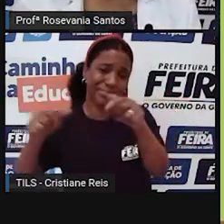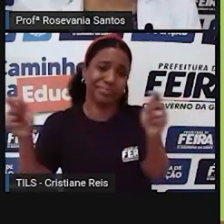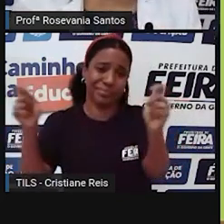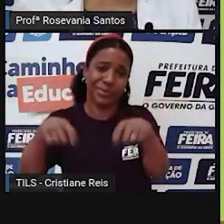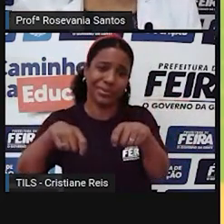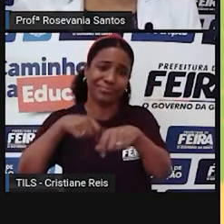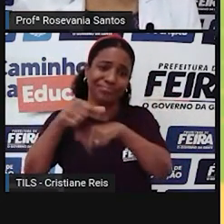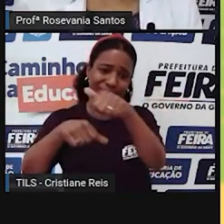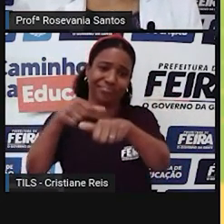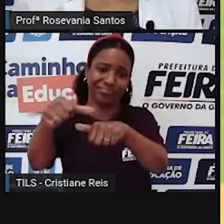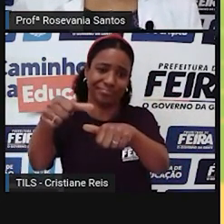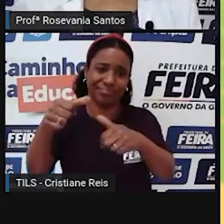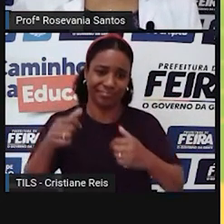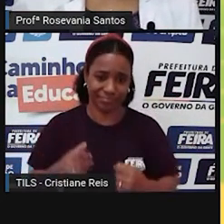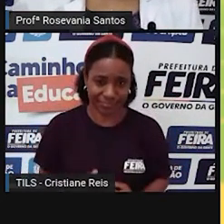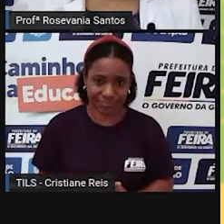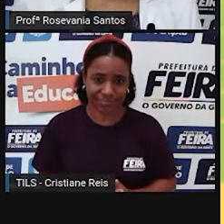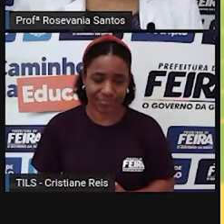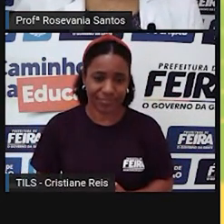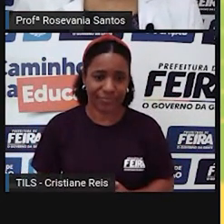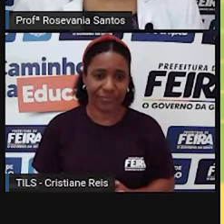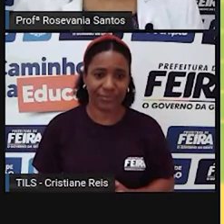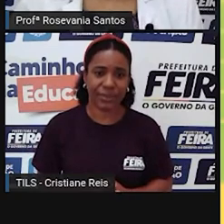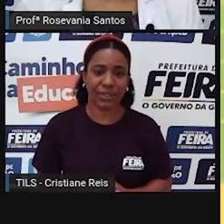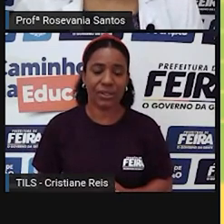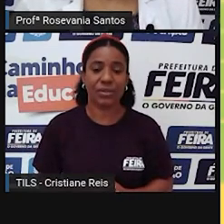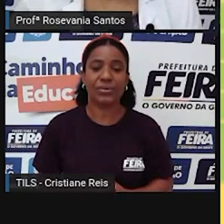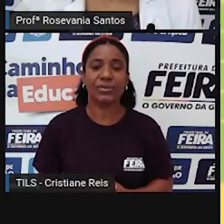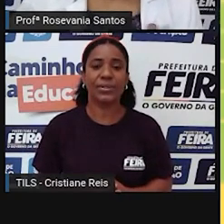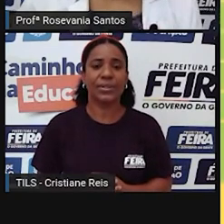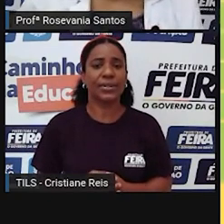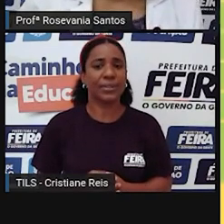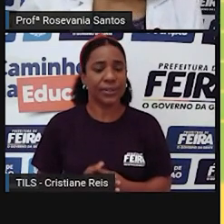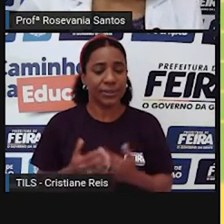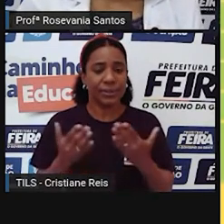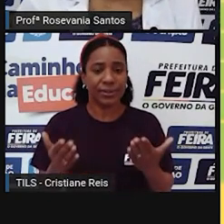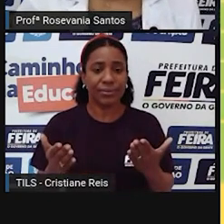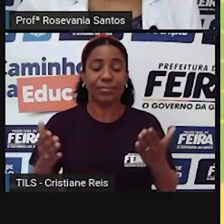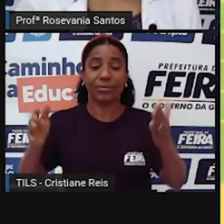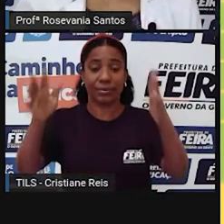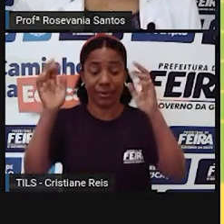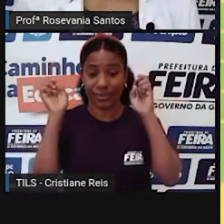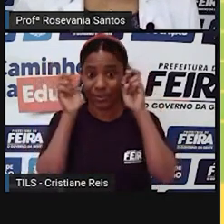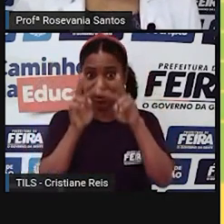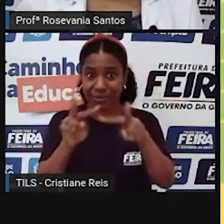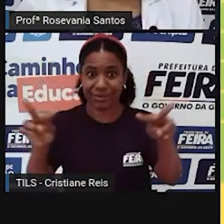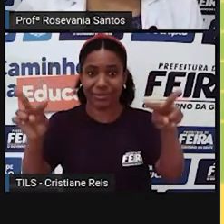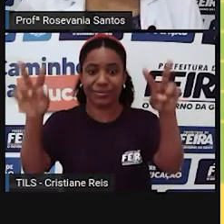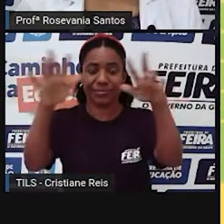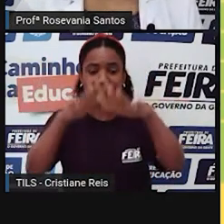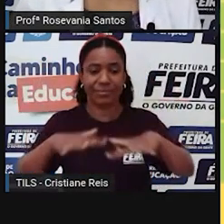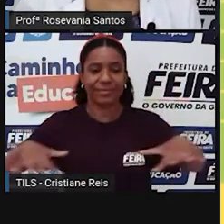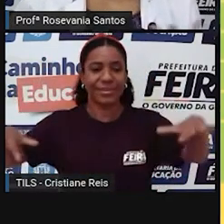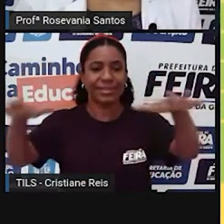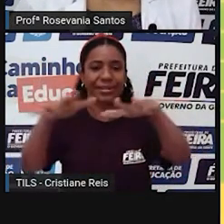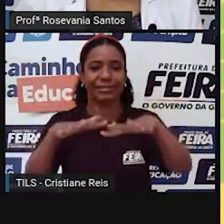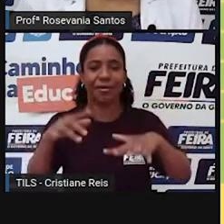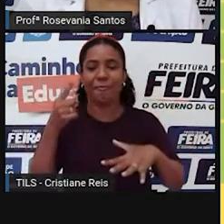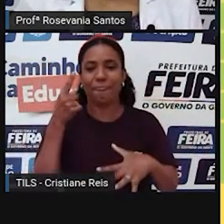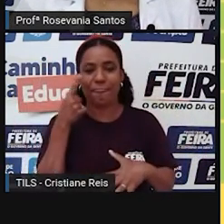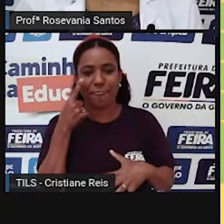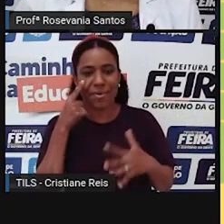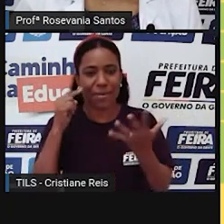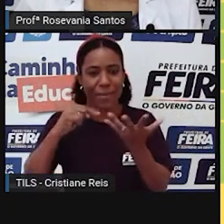né? Aí, quais são esses elementos que a gente encontra, né, nas paisagens? Nós encontramos os